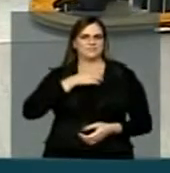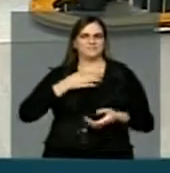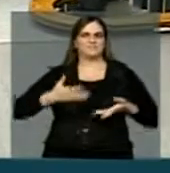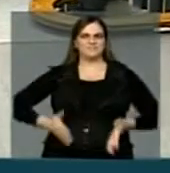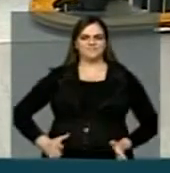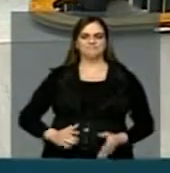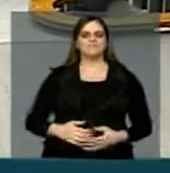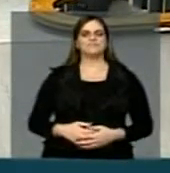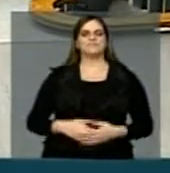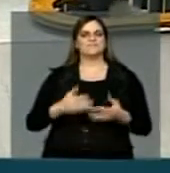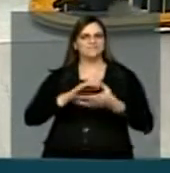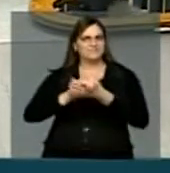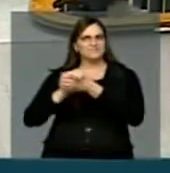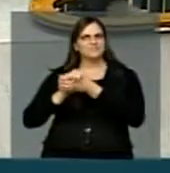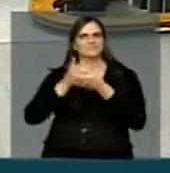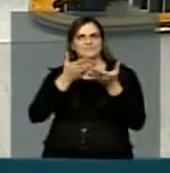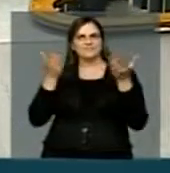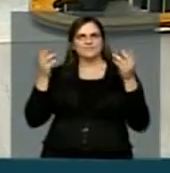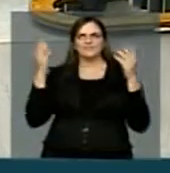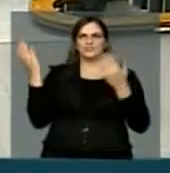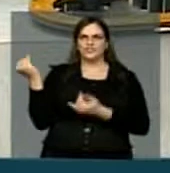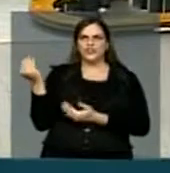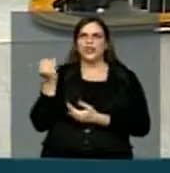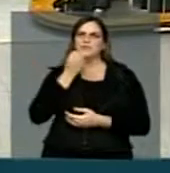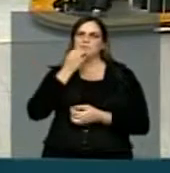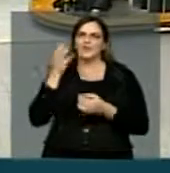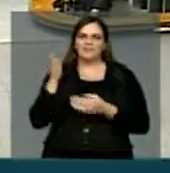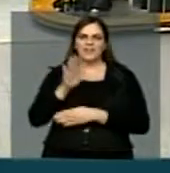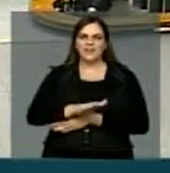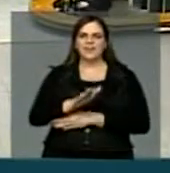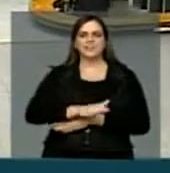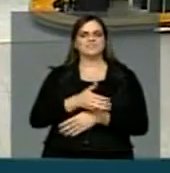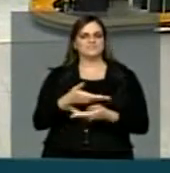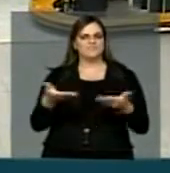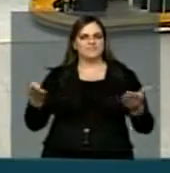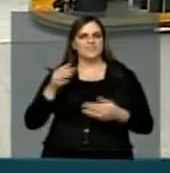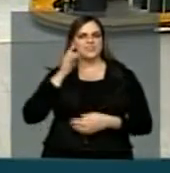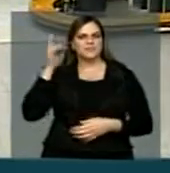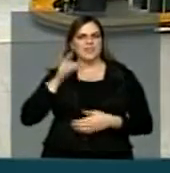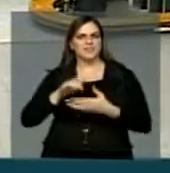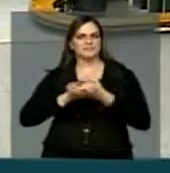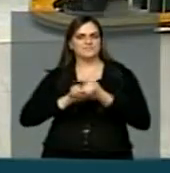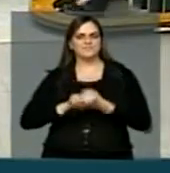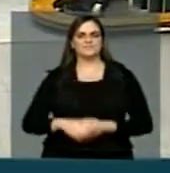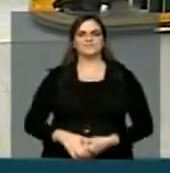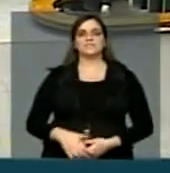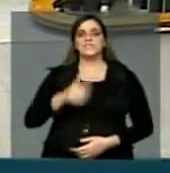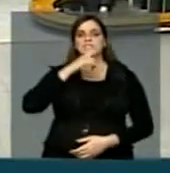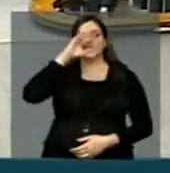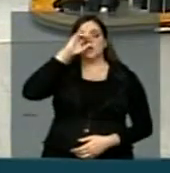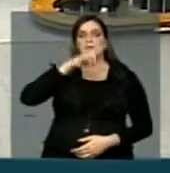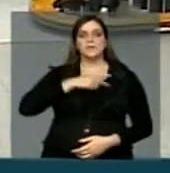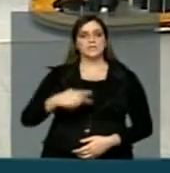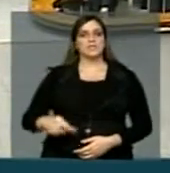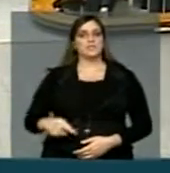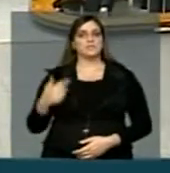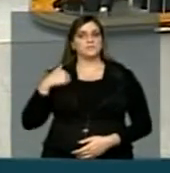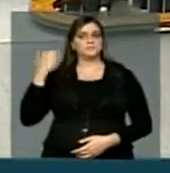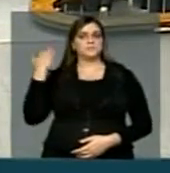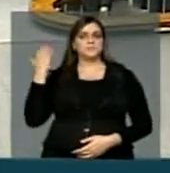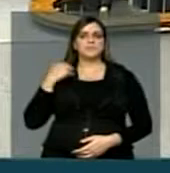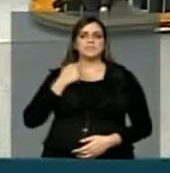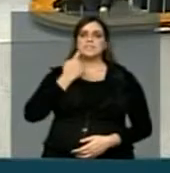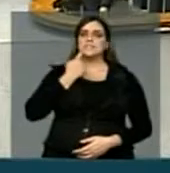sessão, aos jovens aqui presentes, nosso boa tarde, aos deputadas e deputados aqui presentes. Senhor presidente, eu estive